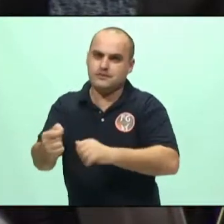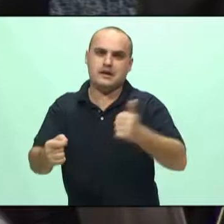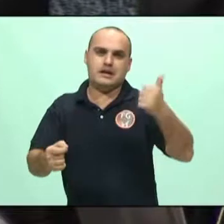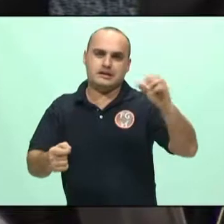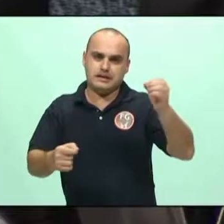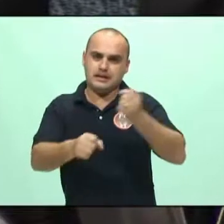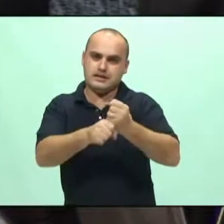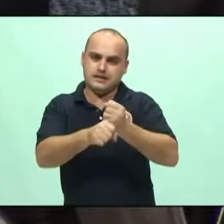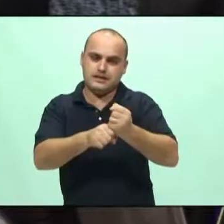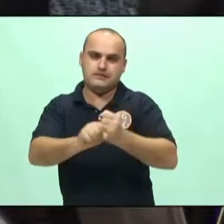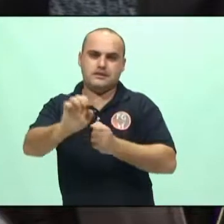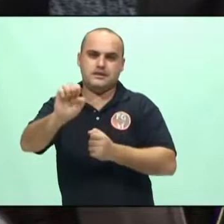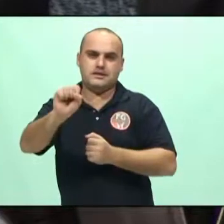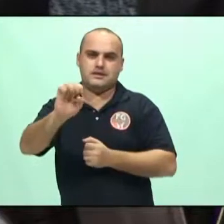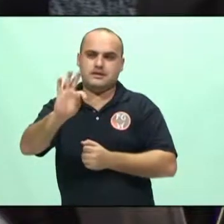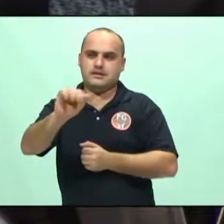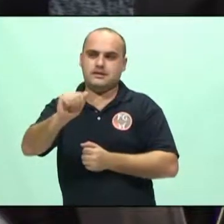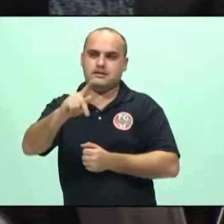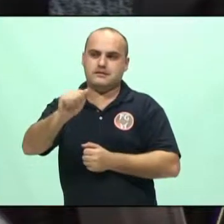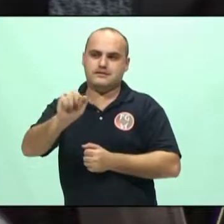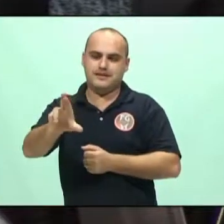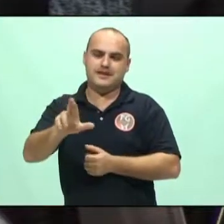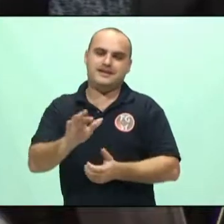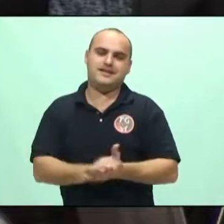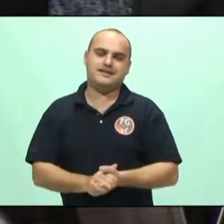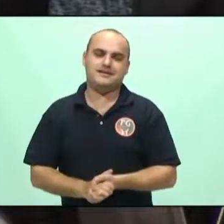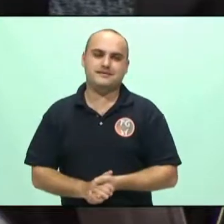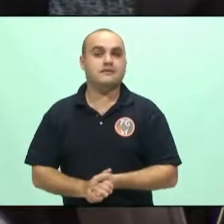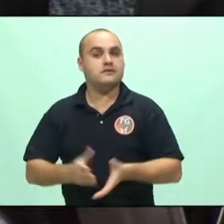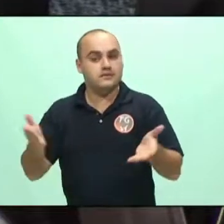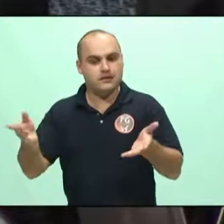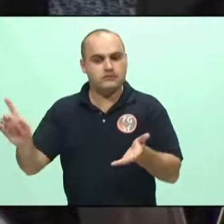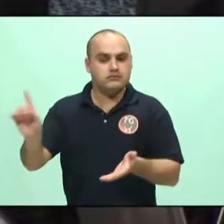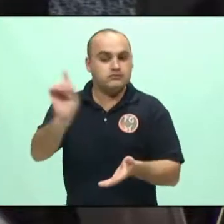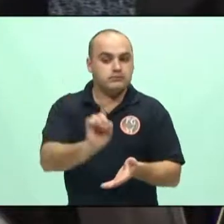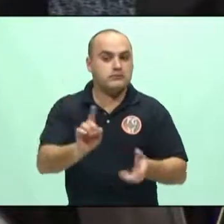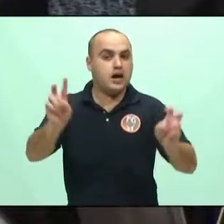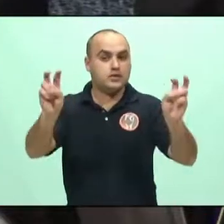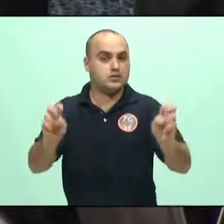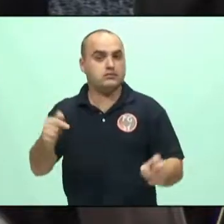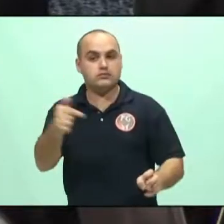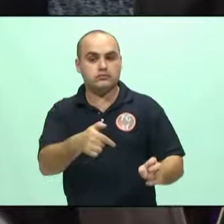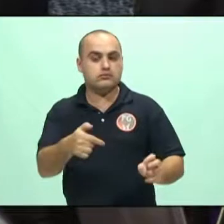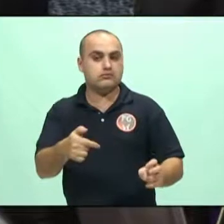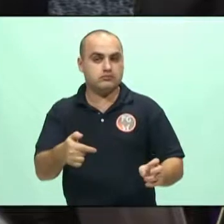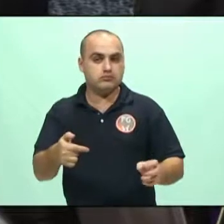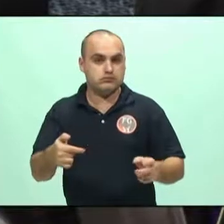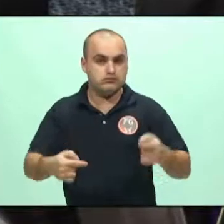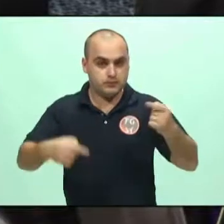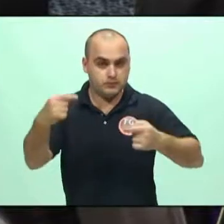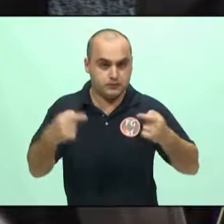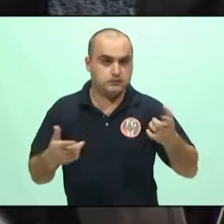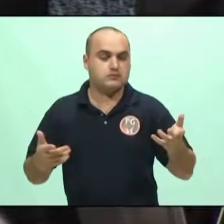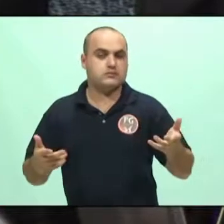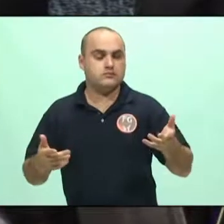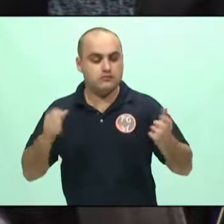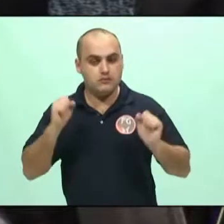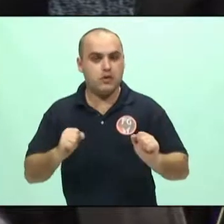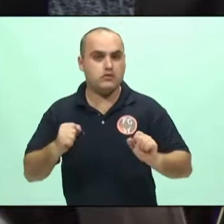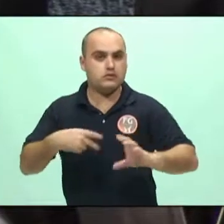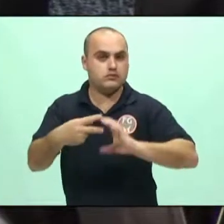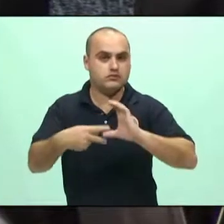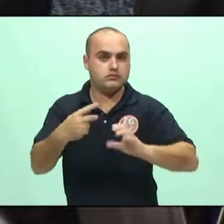anos de contrato desta parte então é trazer esse debate para essa casa uma colaboração importante que essa casa pode fazer